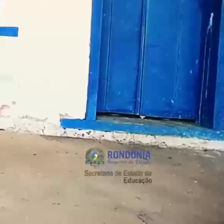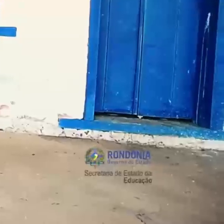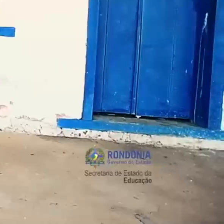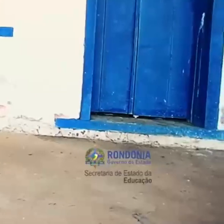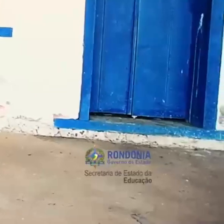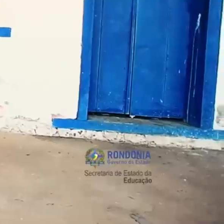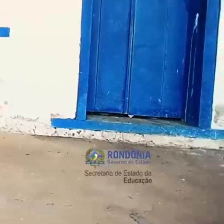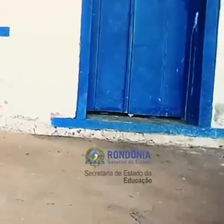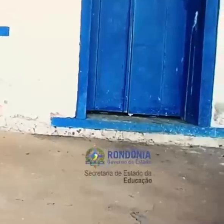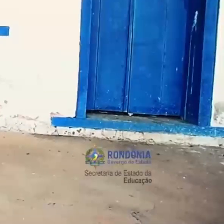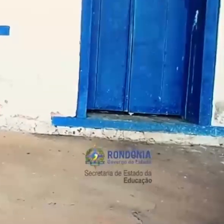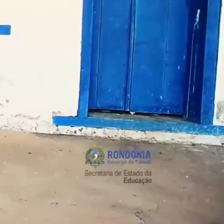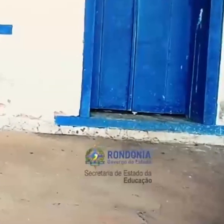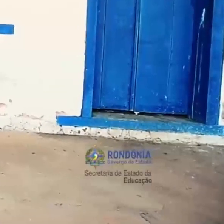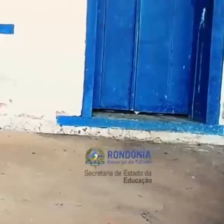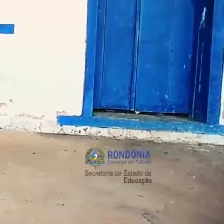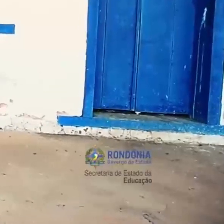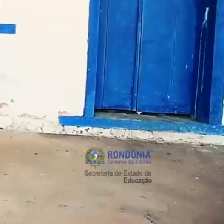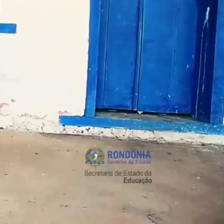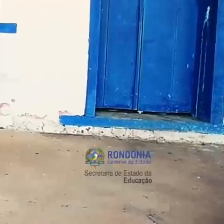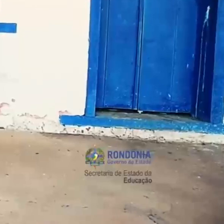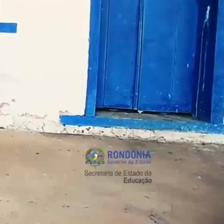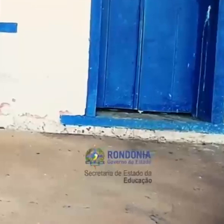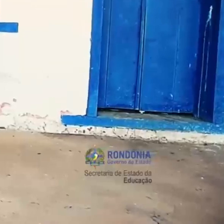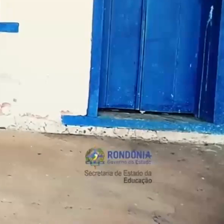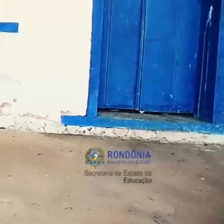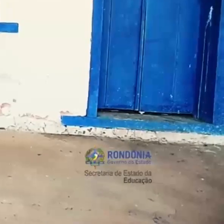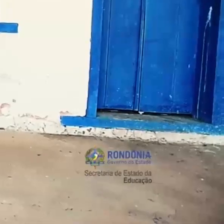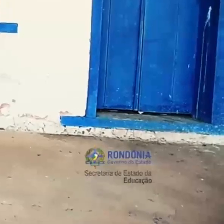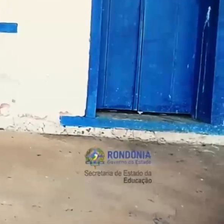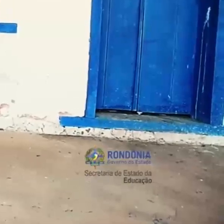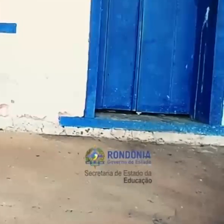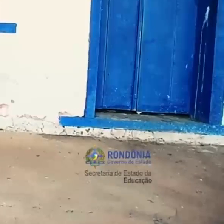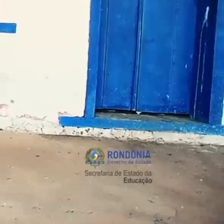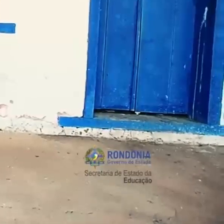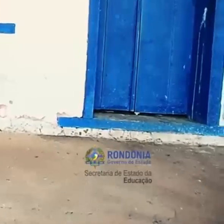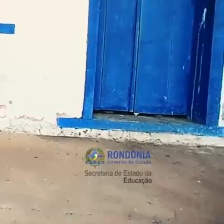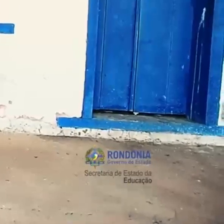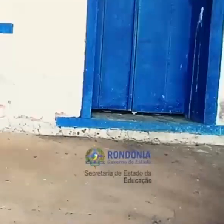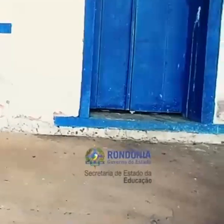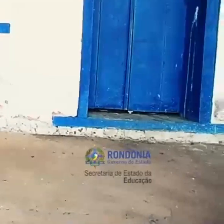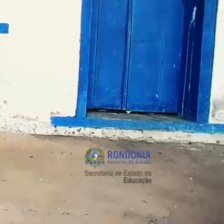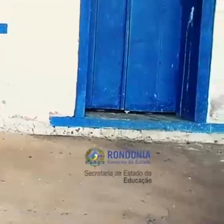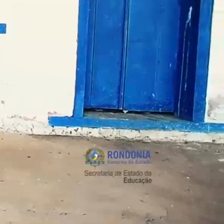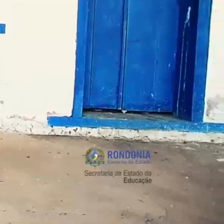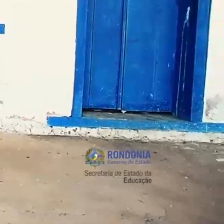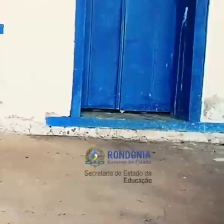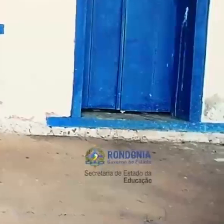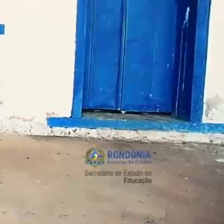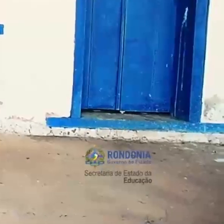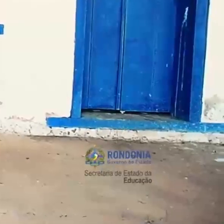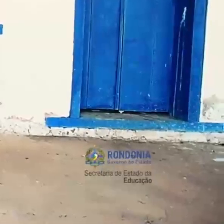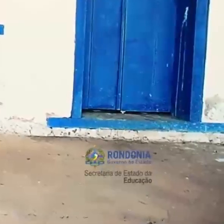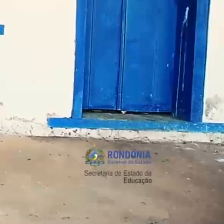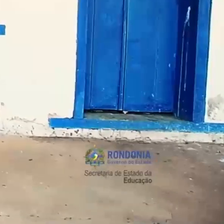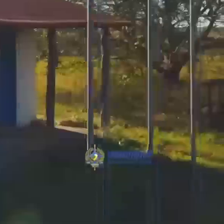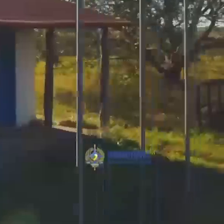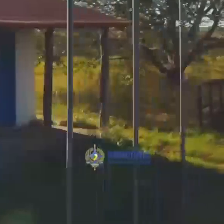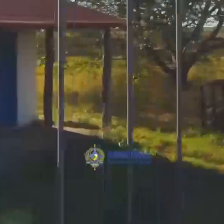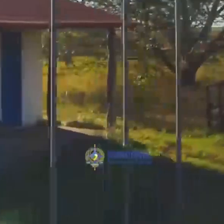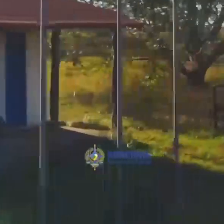Em 1909, de um pequeno acampamento que servia para estudar o ecossistema e os povos nativos da